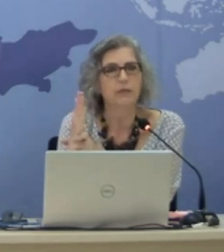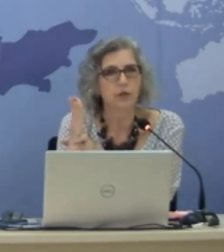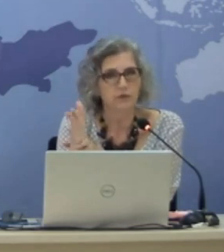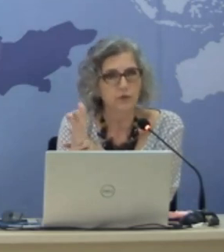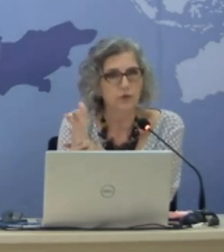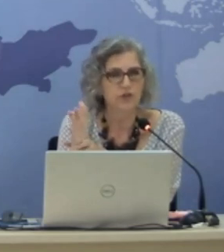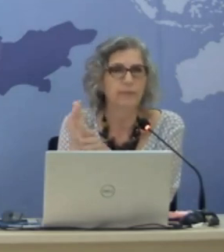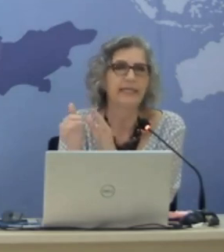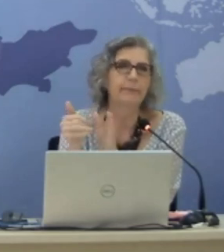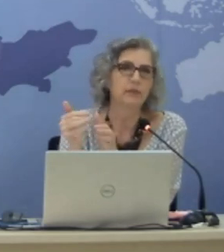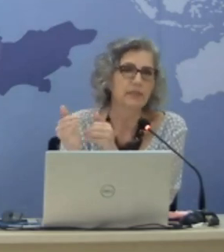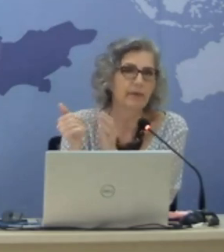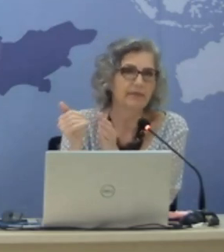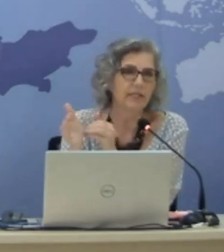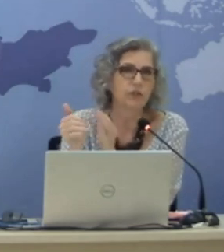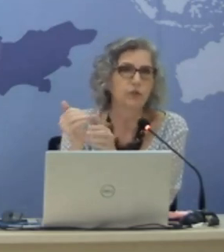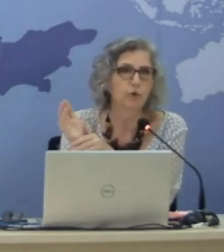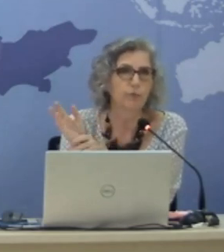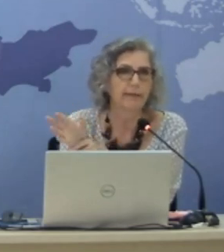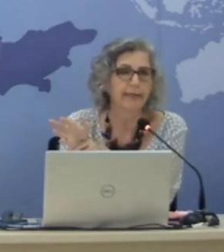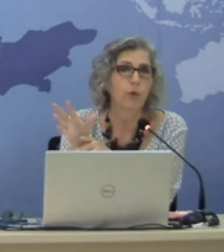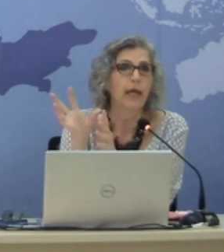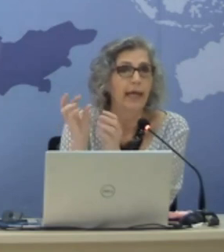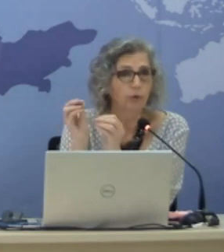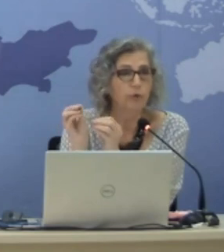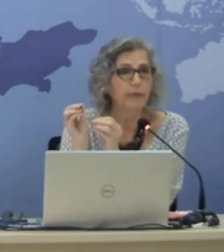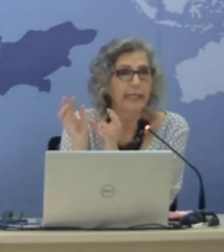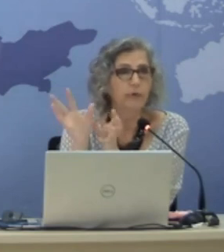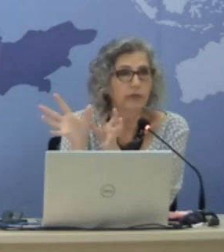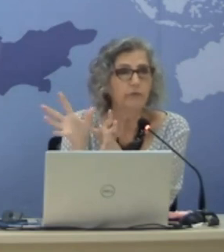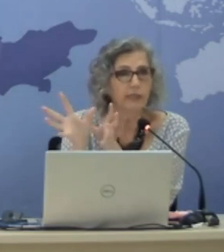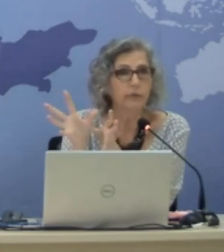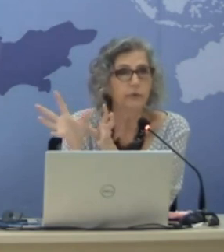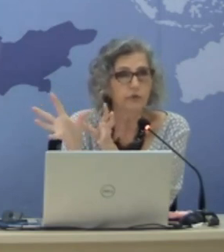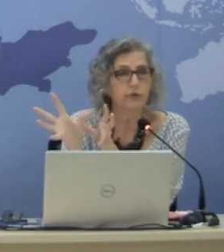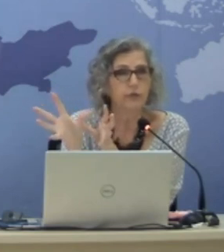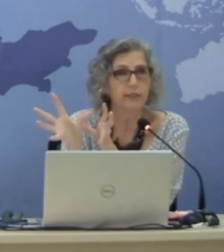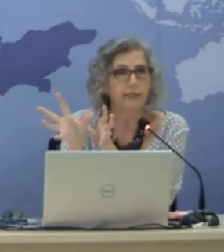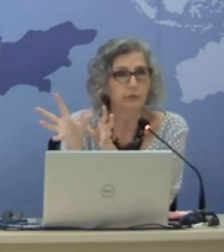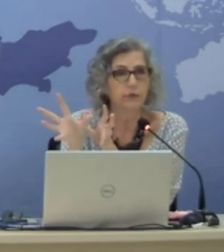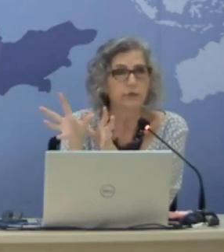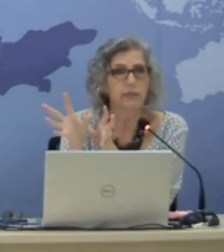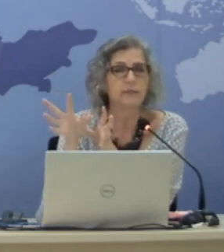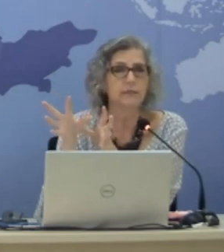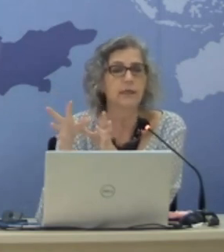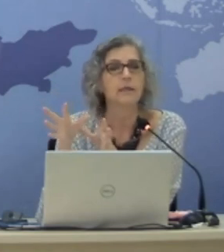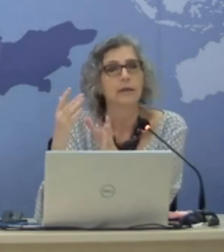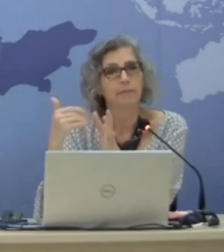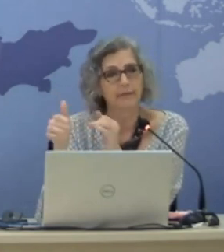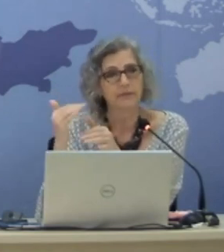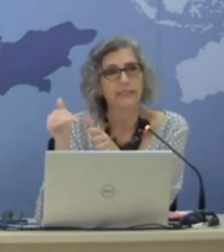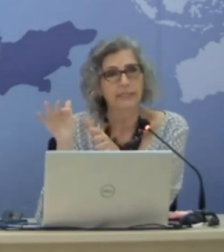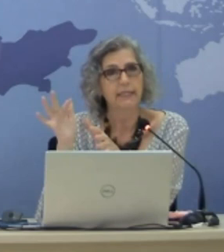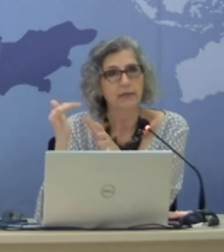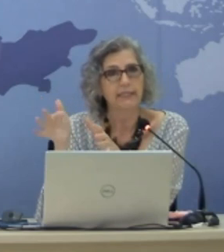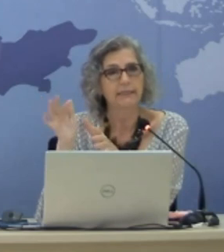18 meses e fazer uma nova cirurgia que ainda pode ser passagem do anticorpo materno é o número pequeno que fica positivo ainda né os 12 meses